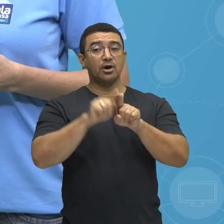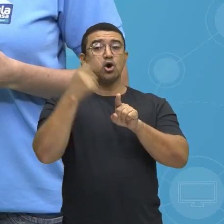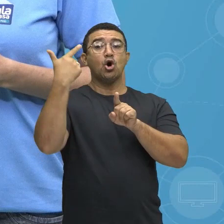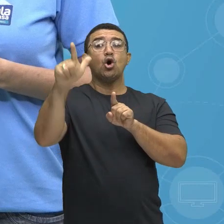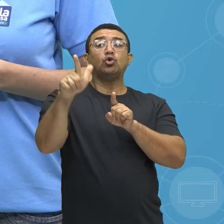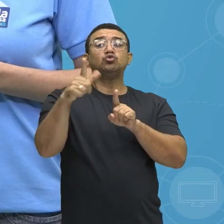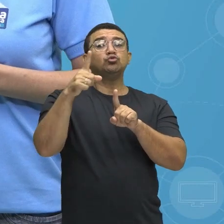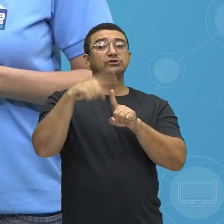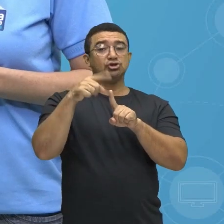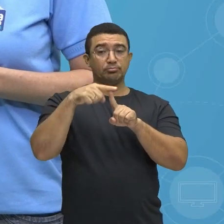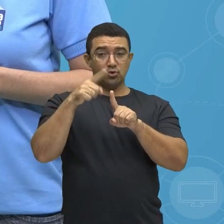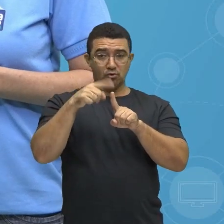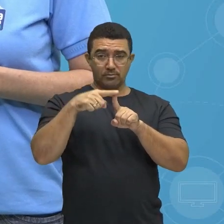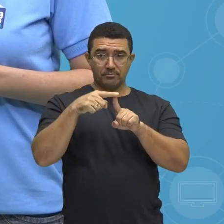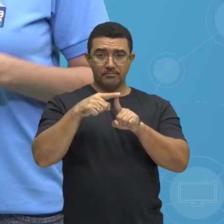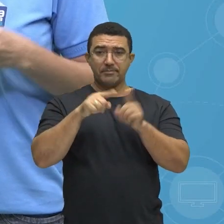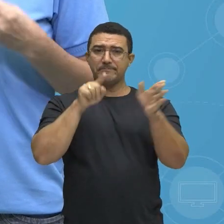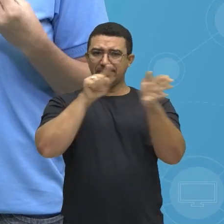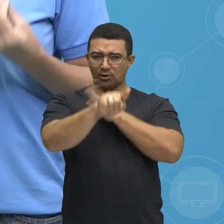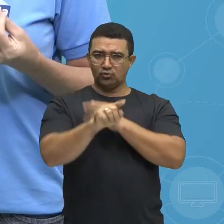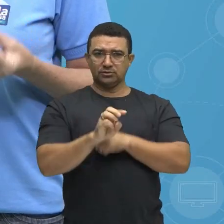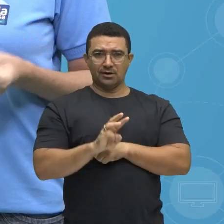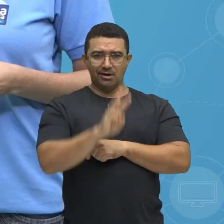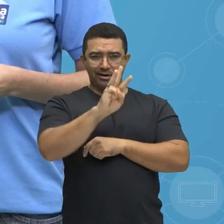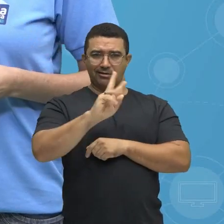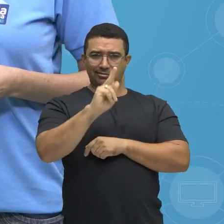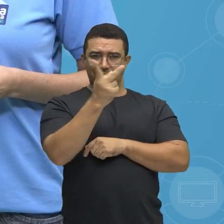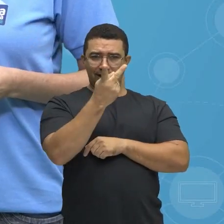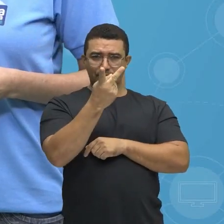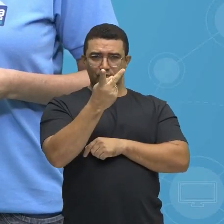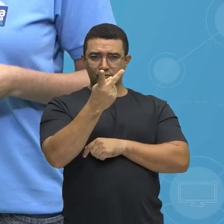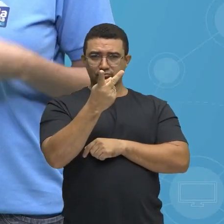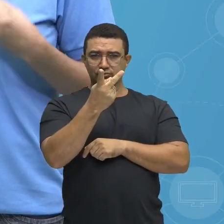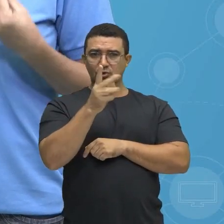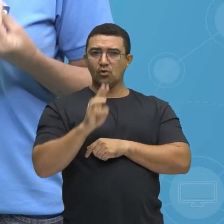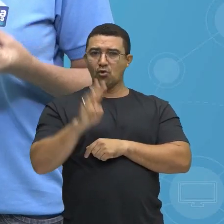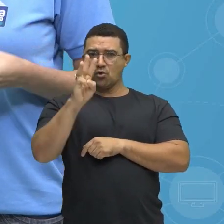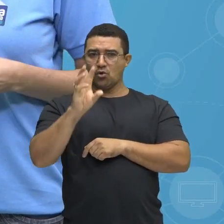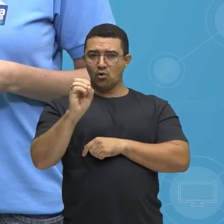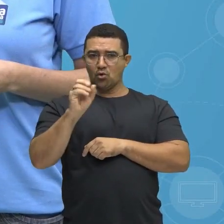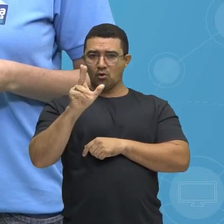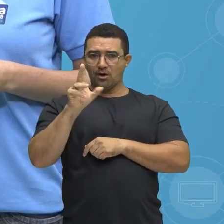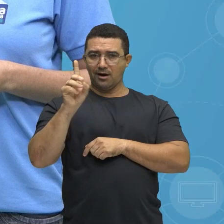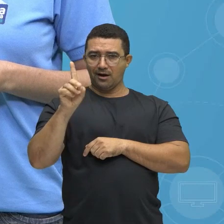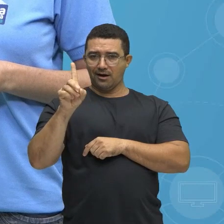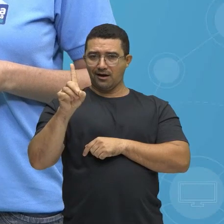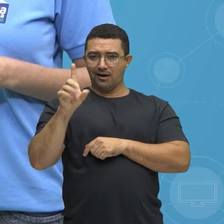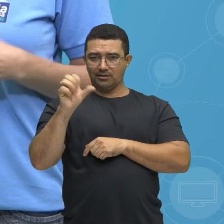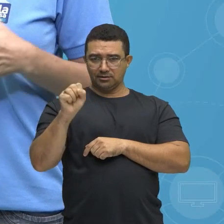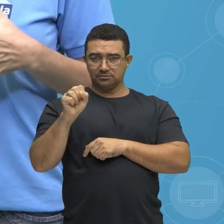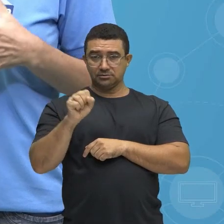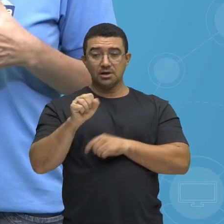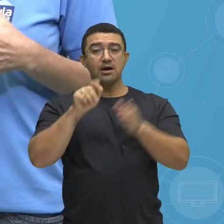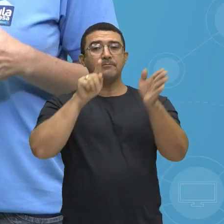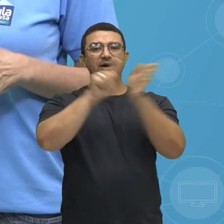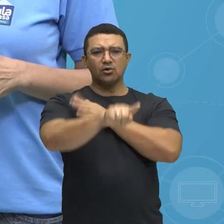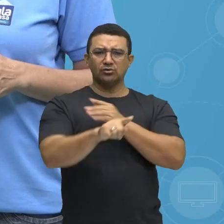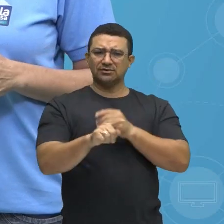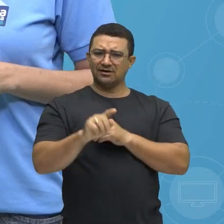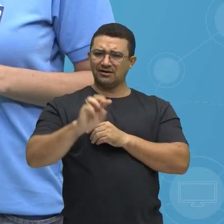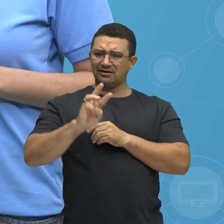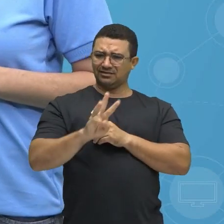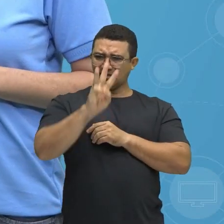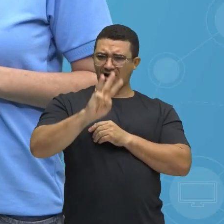hoje, que são as double H words. As palavras com WH. Perguntas com WH. Como assim,